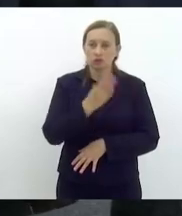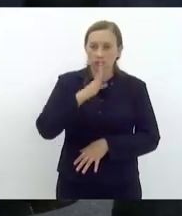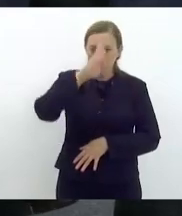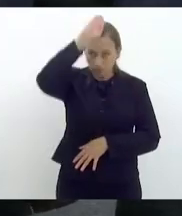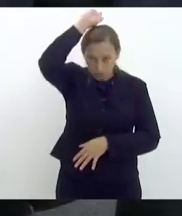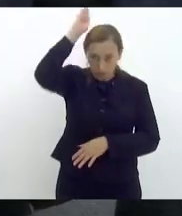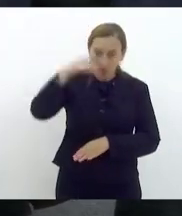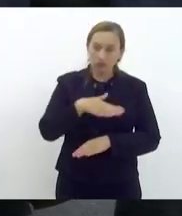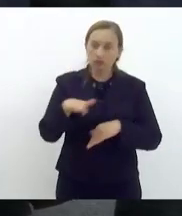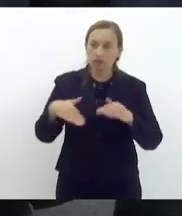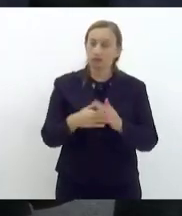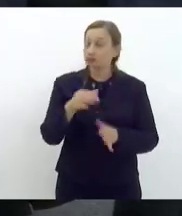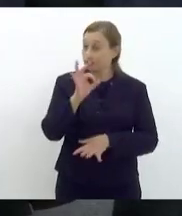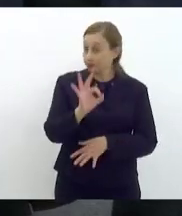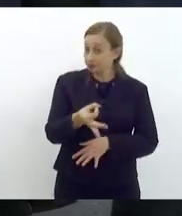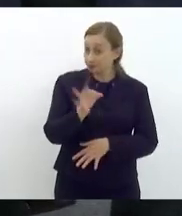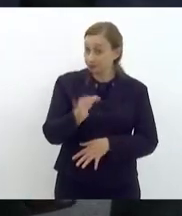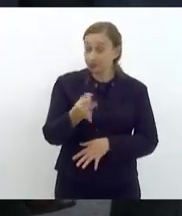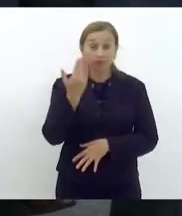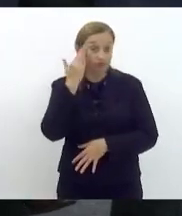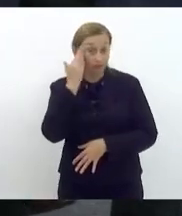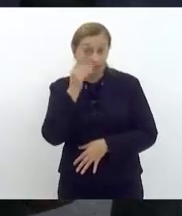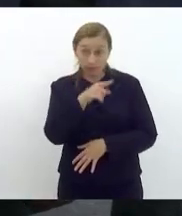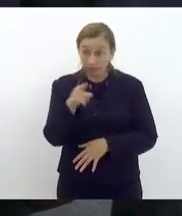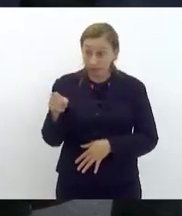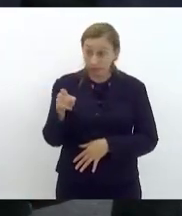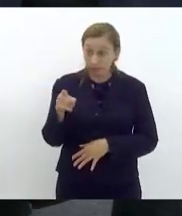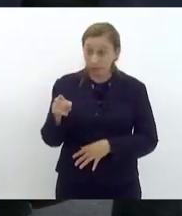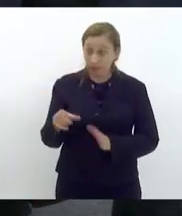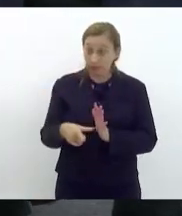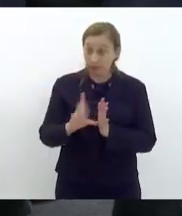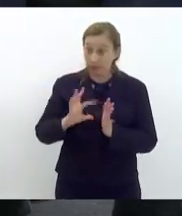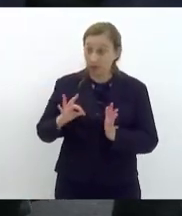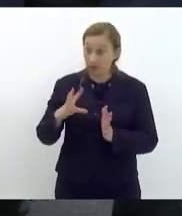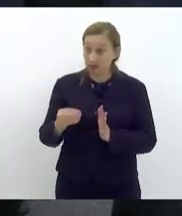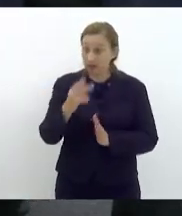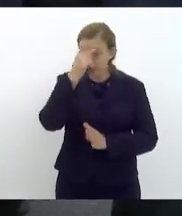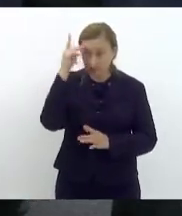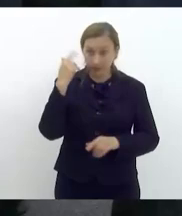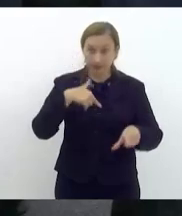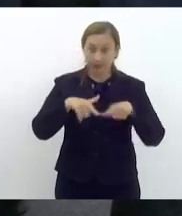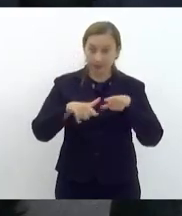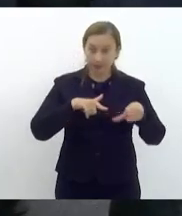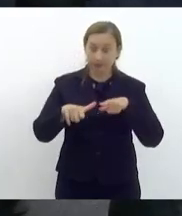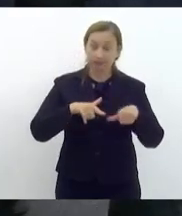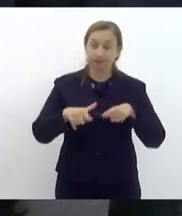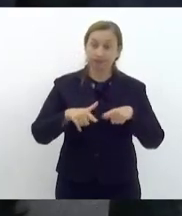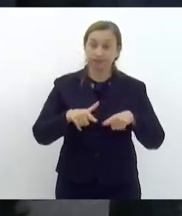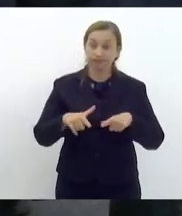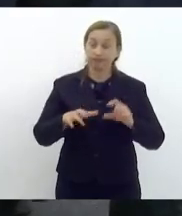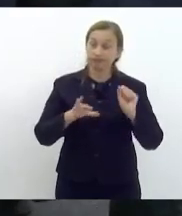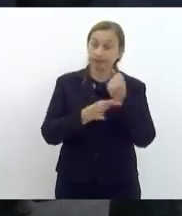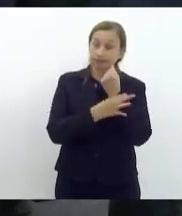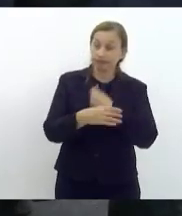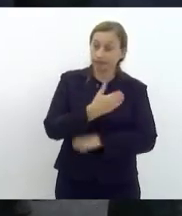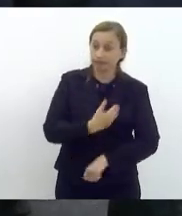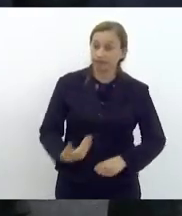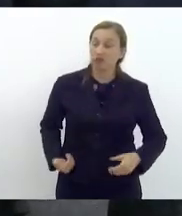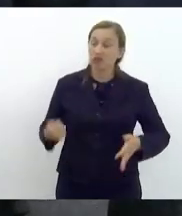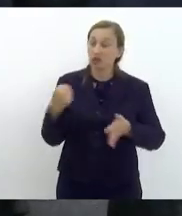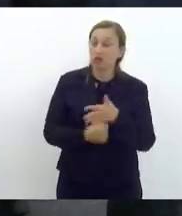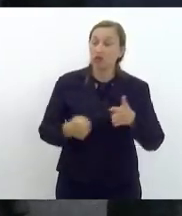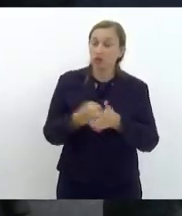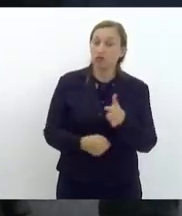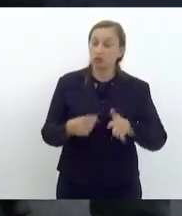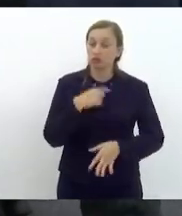os agentes quando de fato a gente entender que eles são antes de tudo trabalhadores. São trabalhadores da segurança pública que lutam pelo